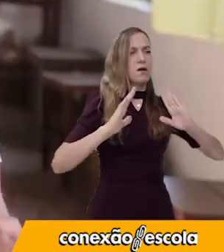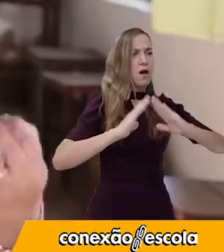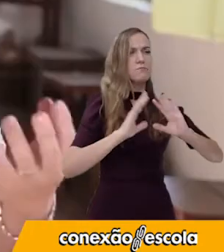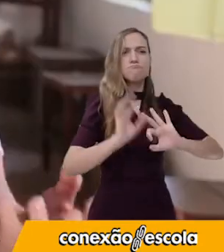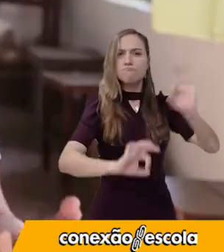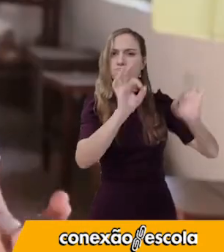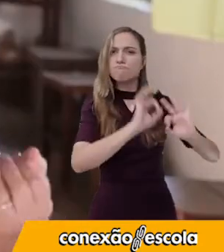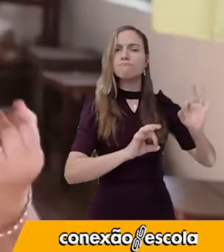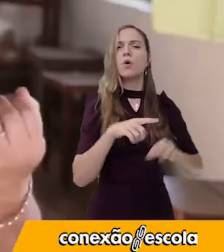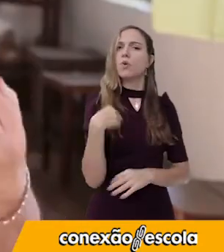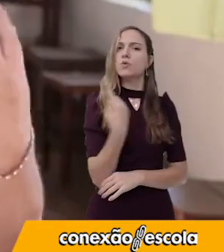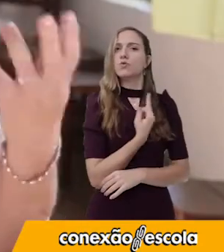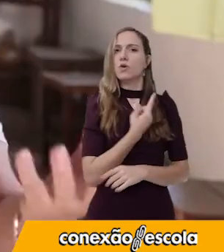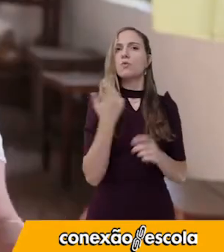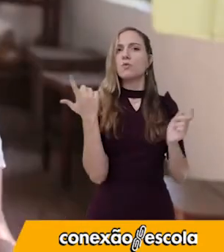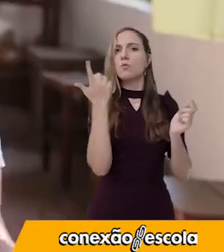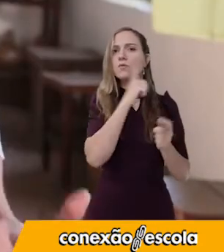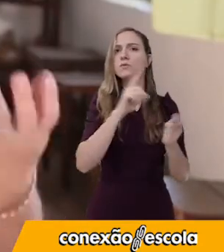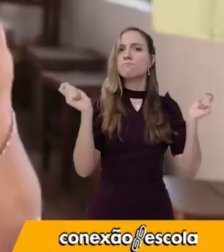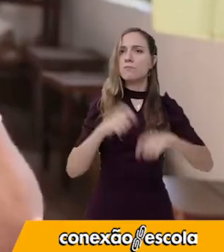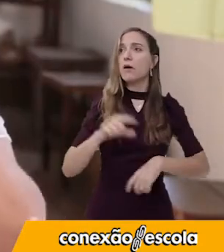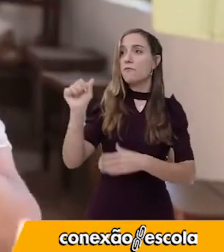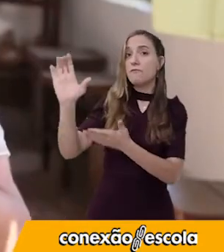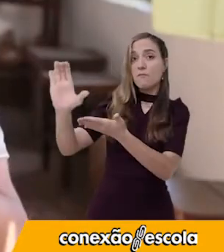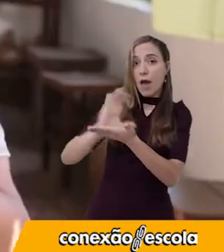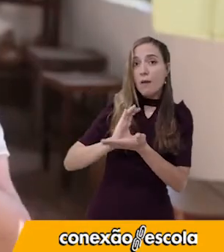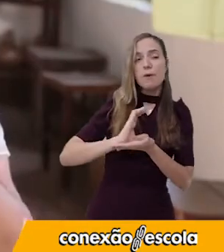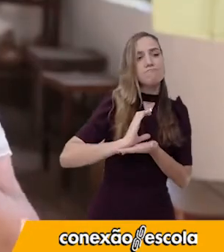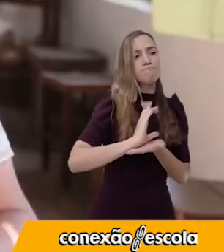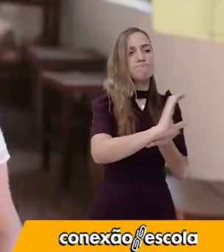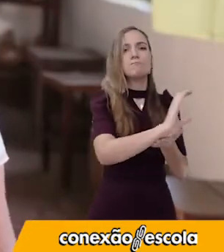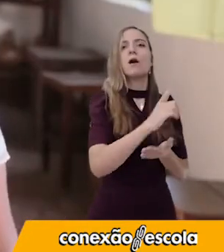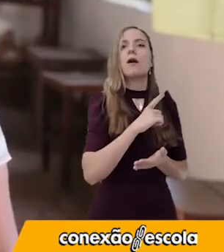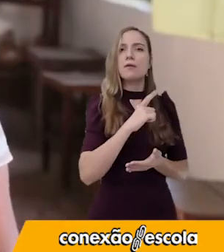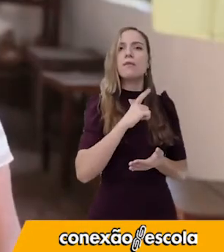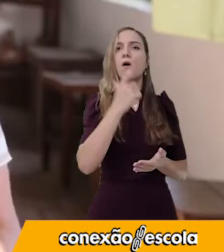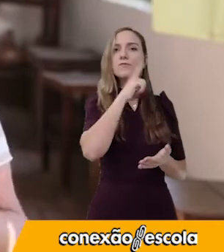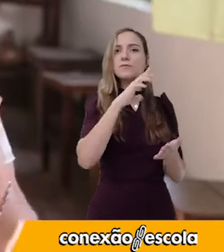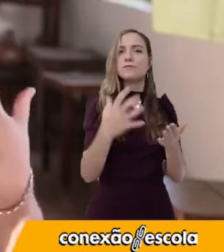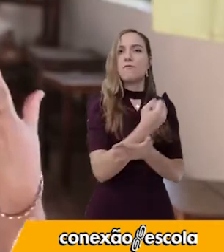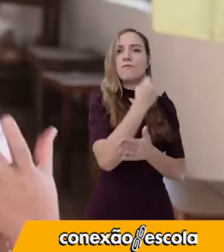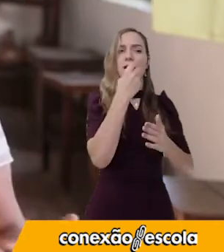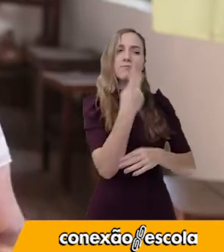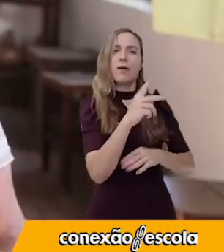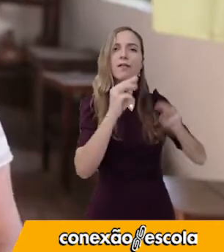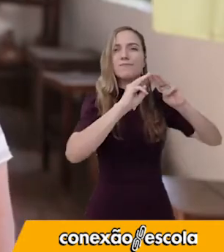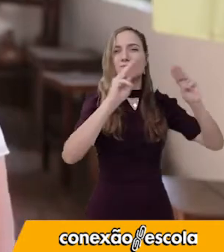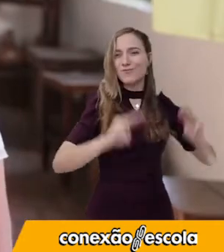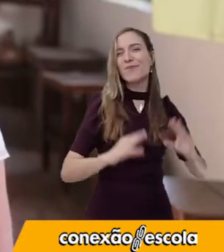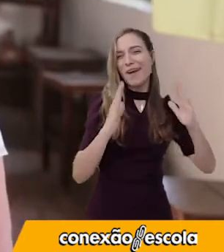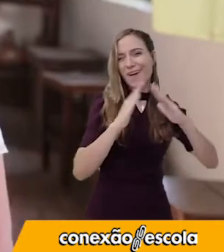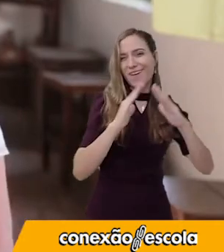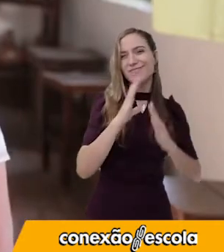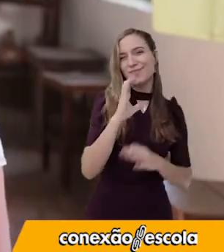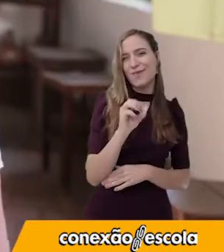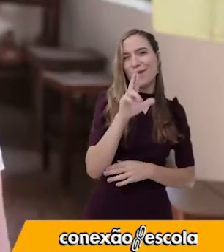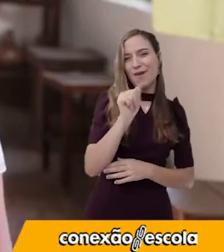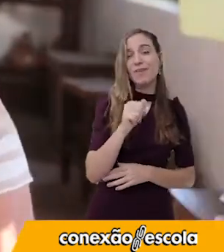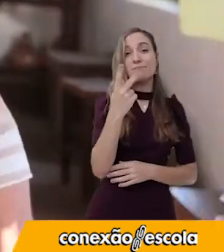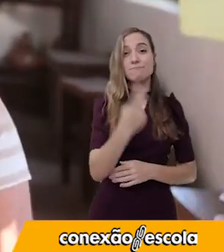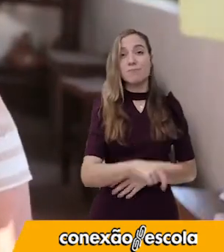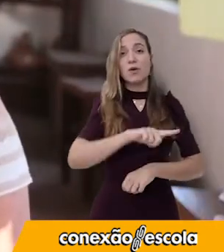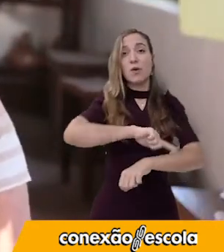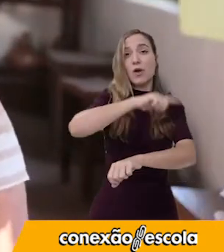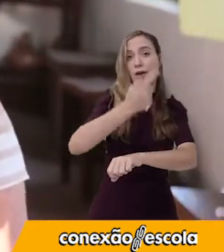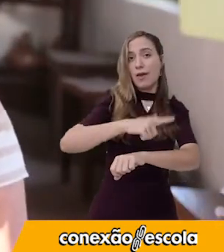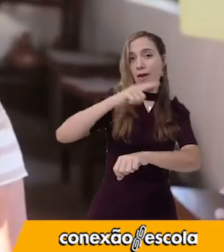que foi a patrocinadora. Então nós recebemos esse recurso e fizemos toda essa recuperação do centro histórico.